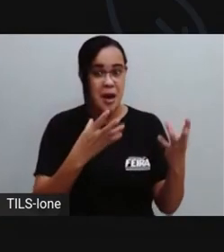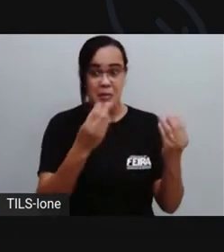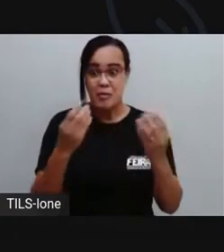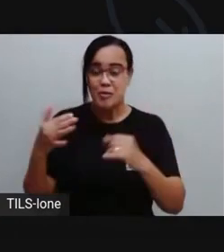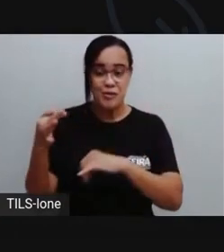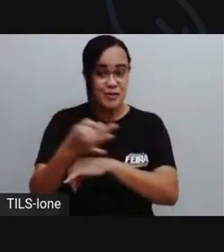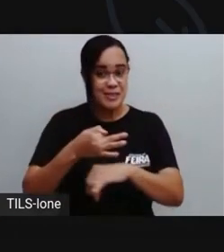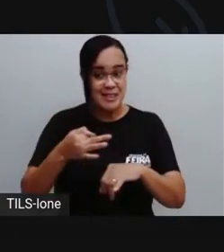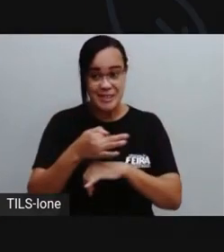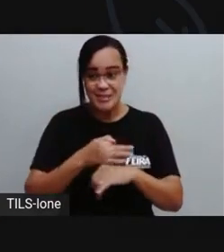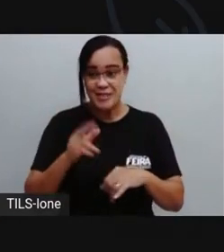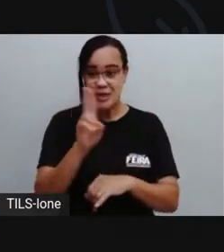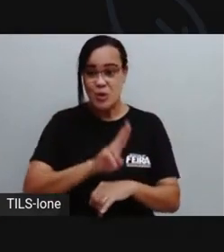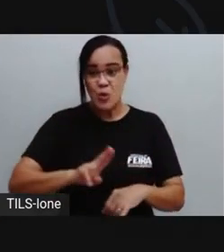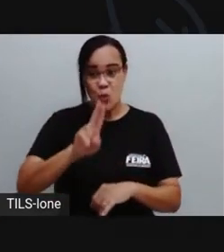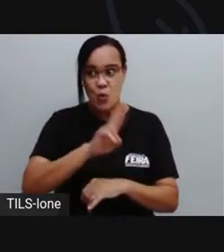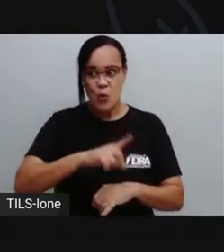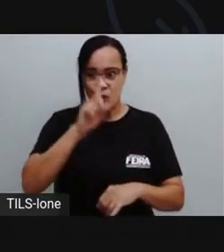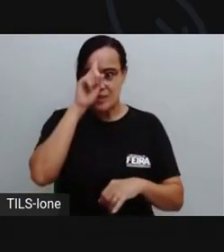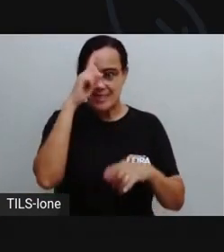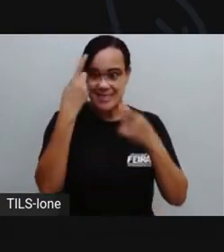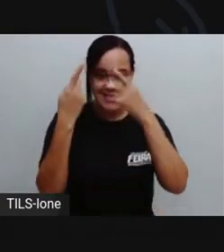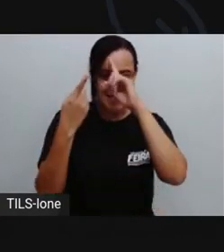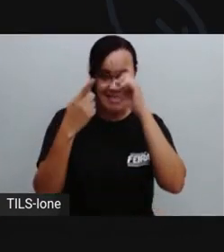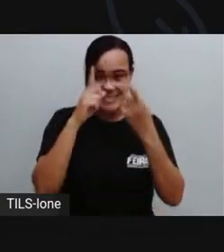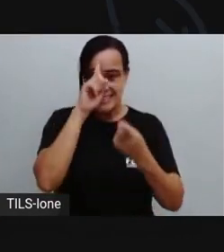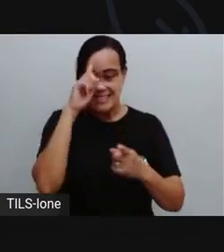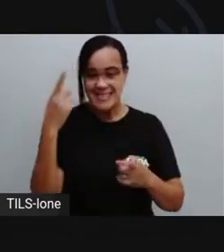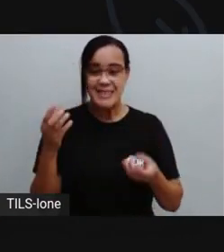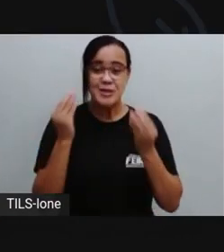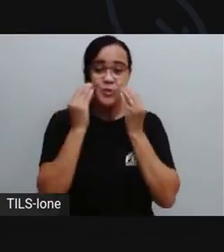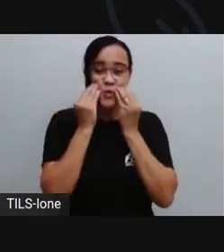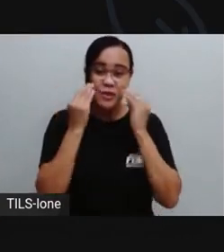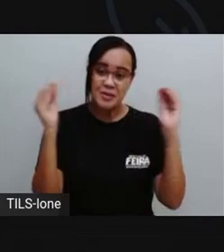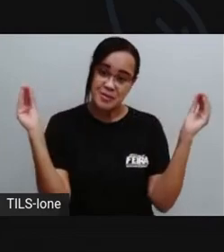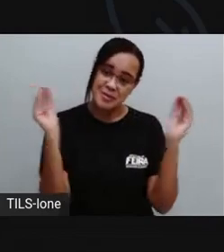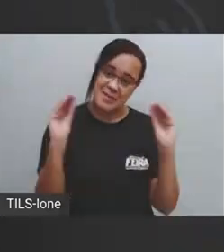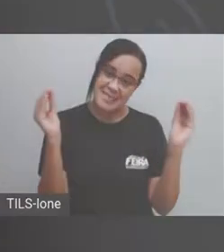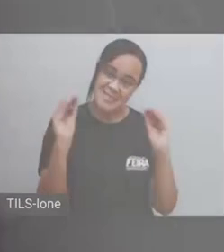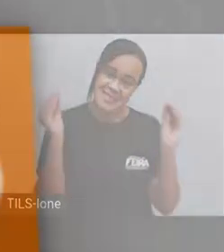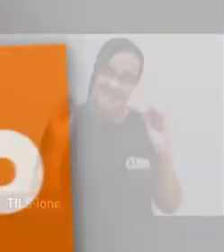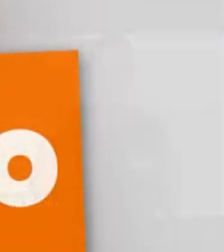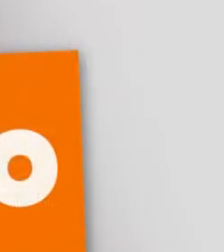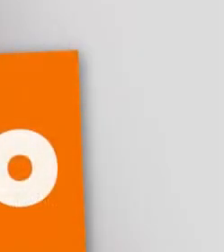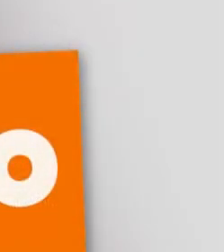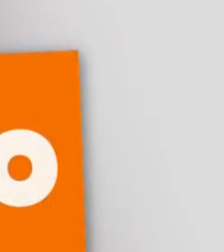E usem muito a criatividade de vocês. Um beijão e até mais. Tchau, tchau.